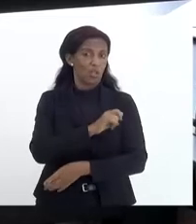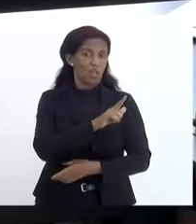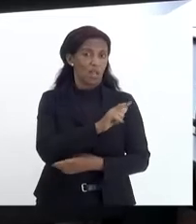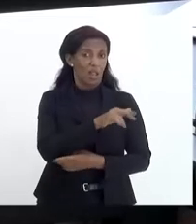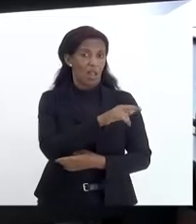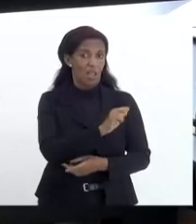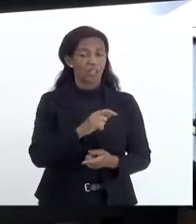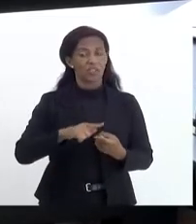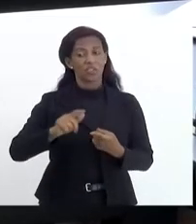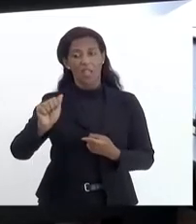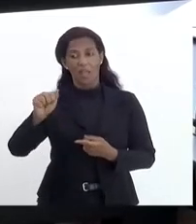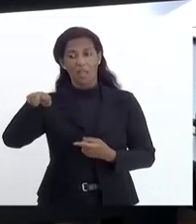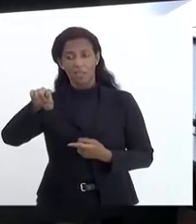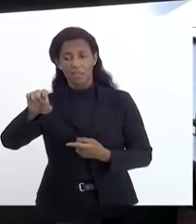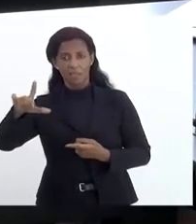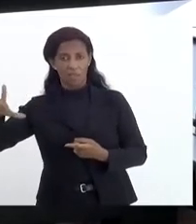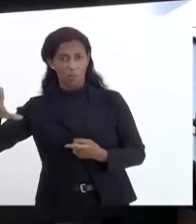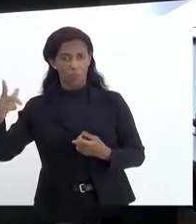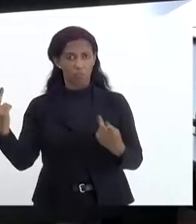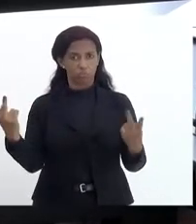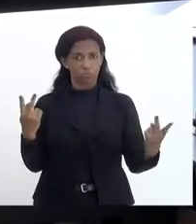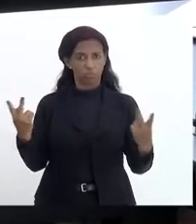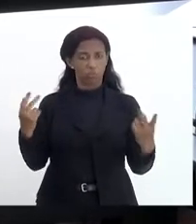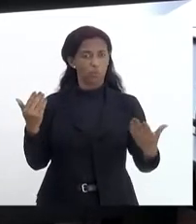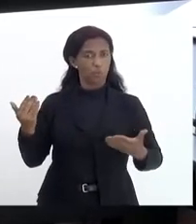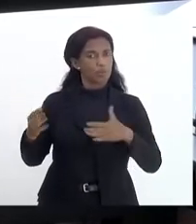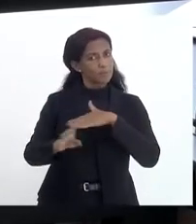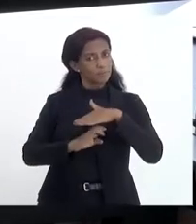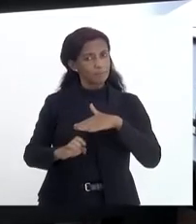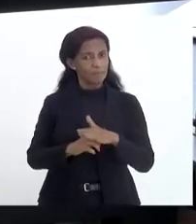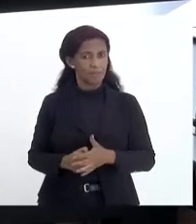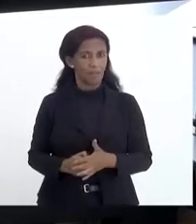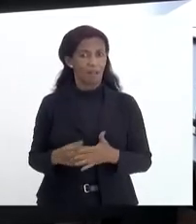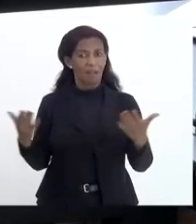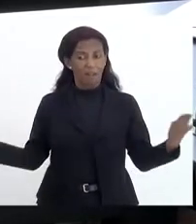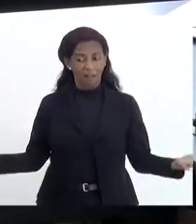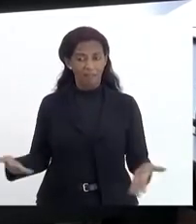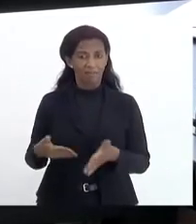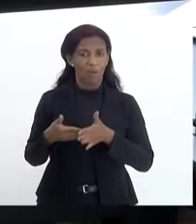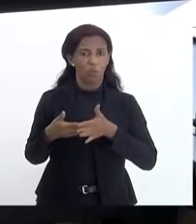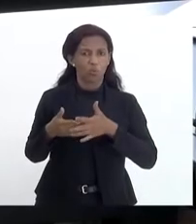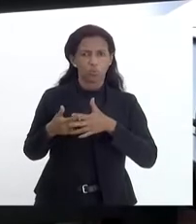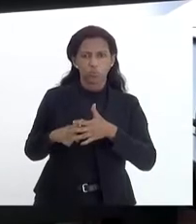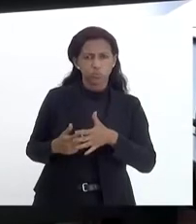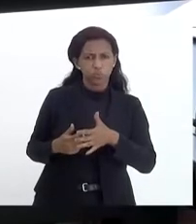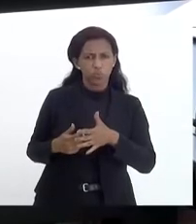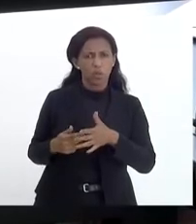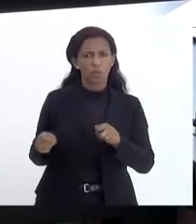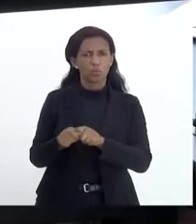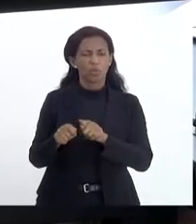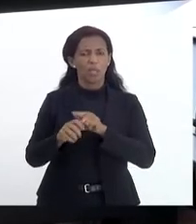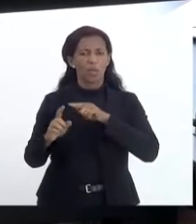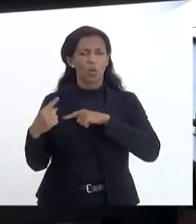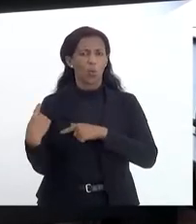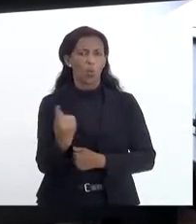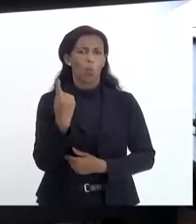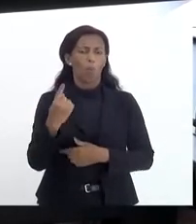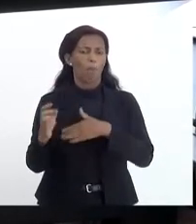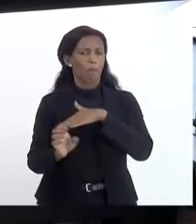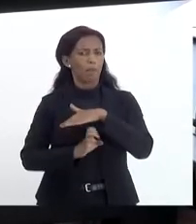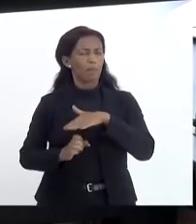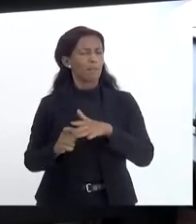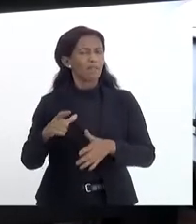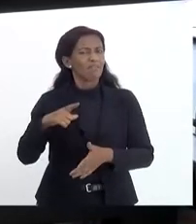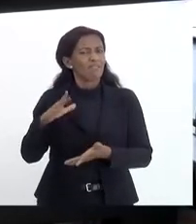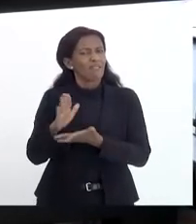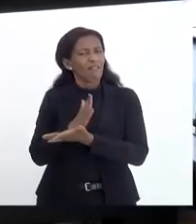a Anel. Até hoje, esse serviço não está regulado pela agência. Então, tinha alguma